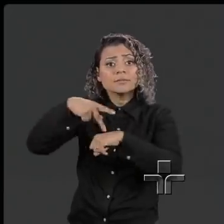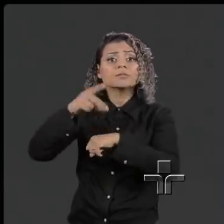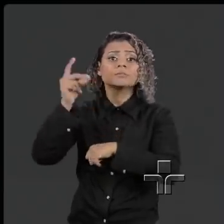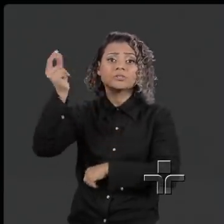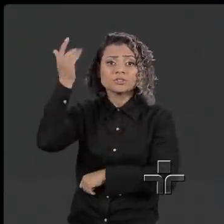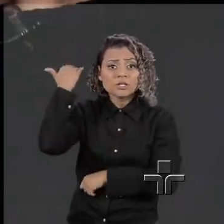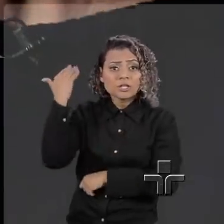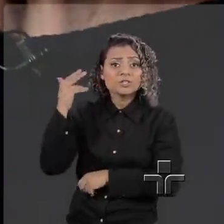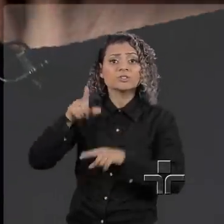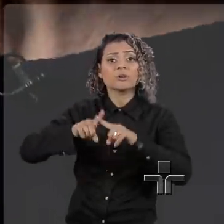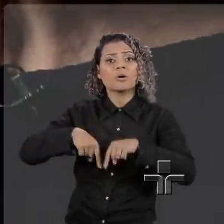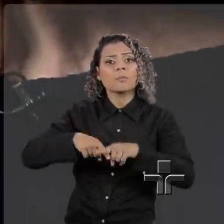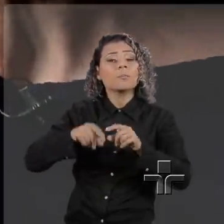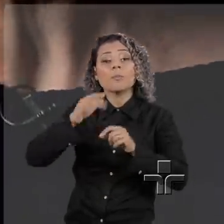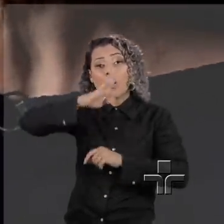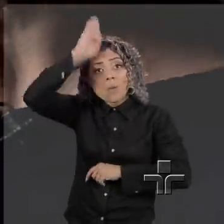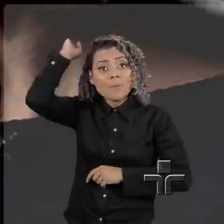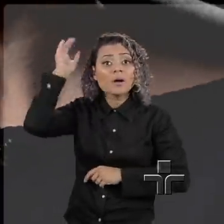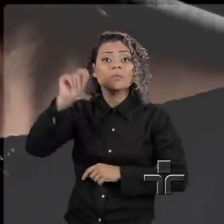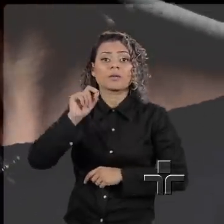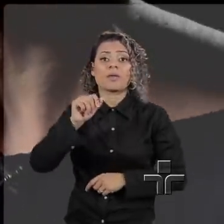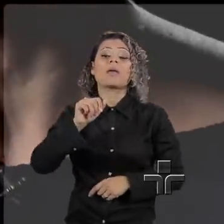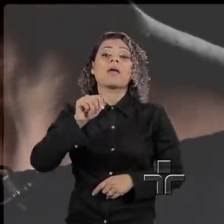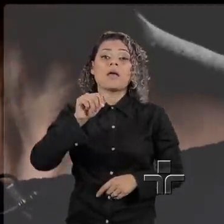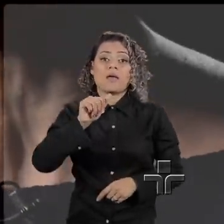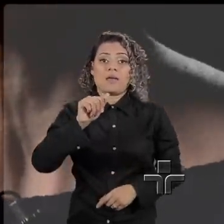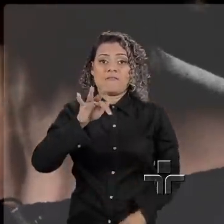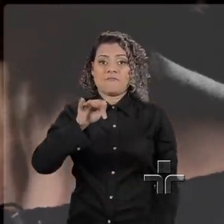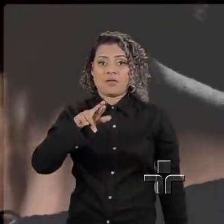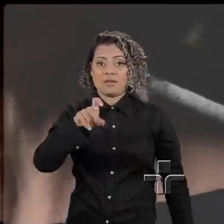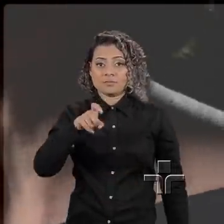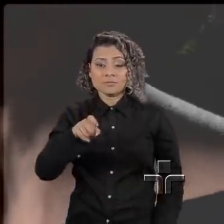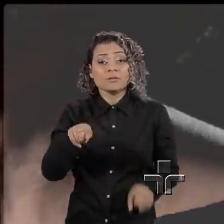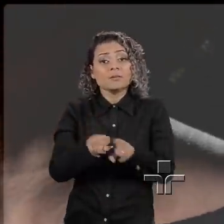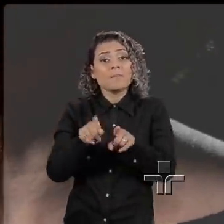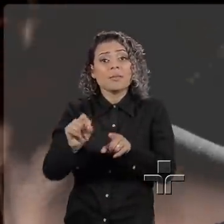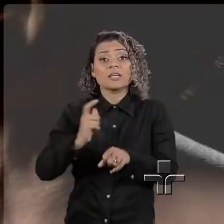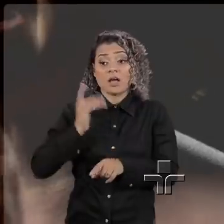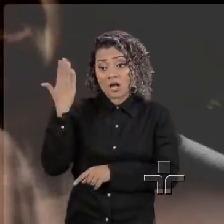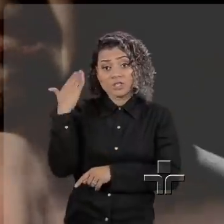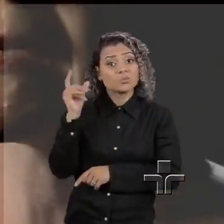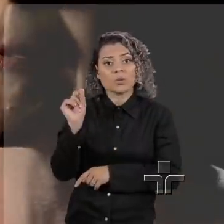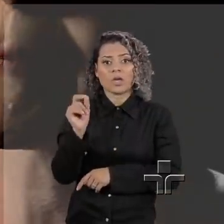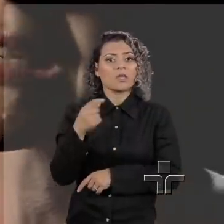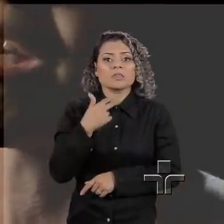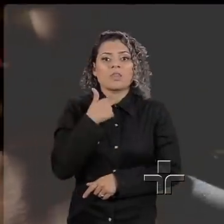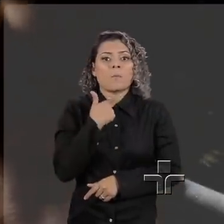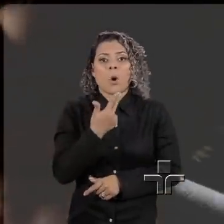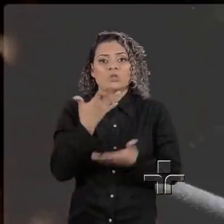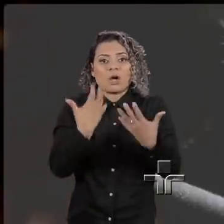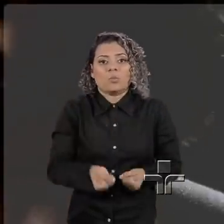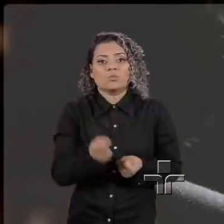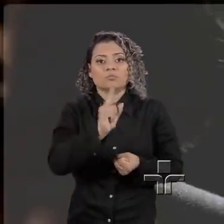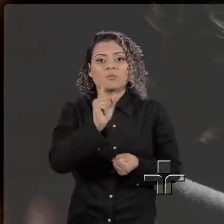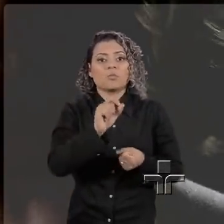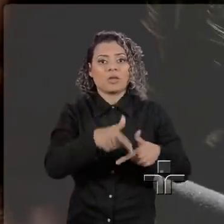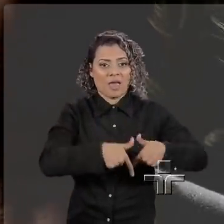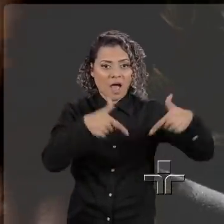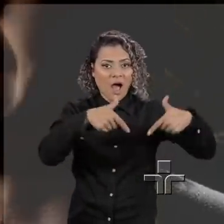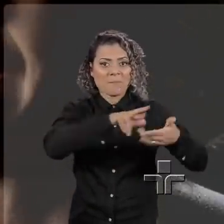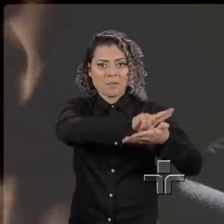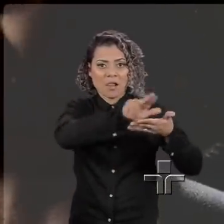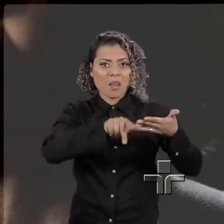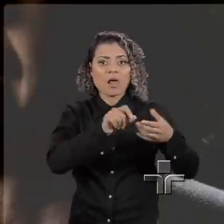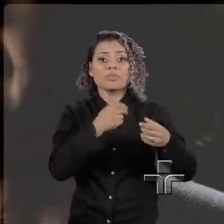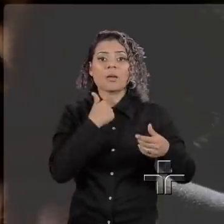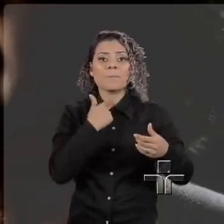romana era chamada da Arábia Félix e que hoje recebe um embargo que não permite que o país seja suprido de mantimentos básicos